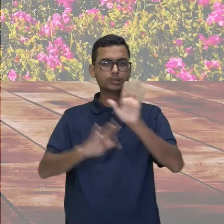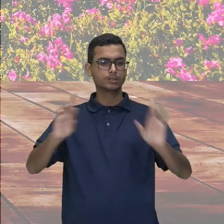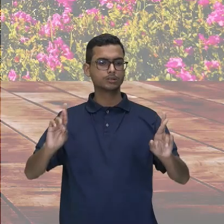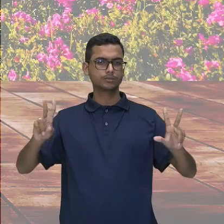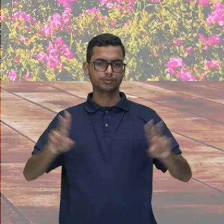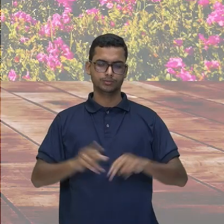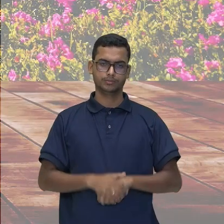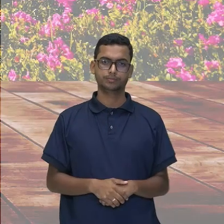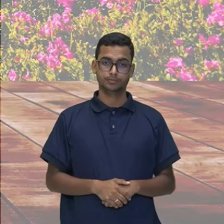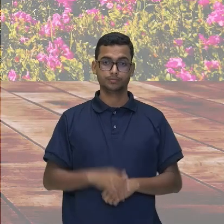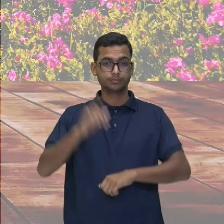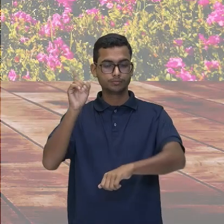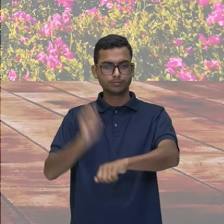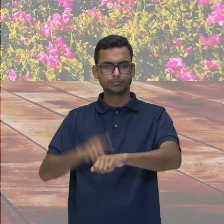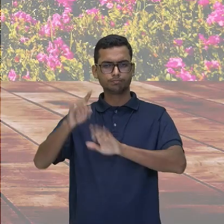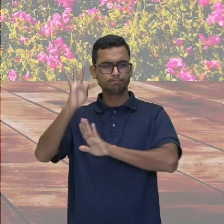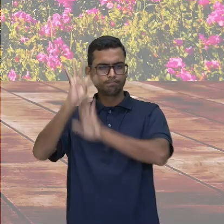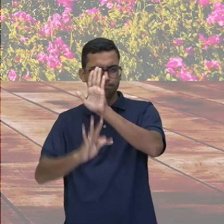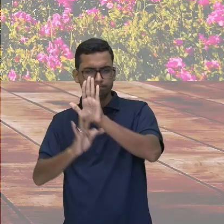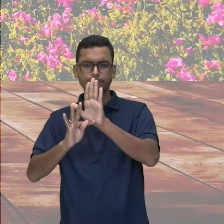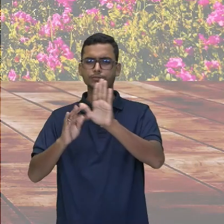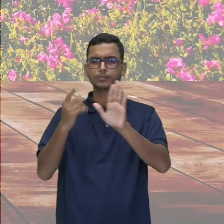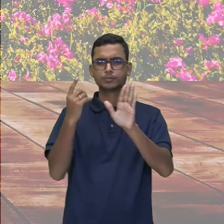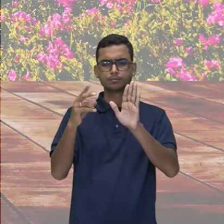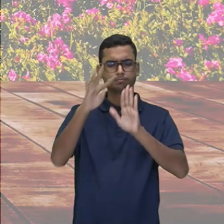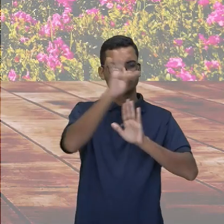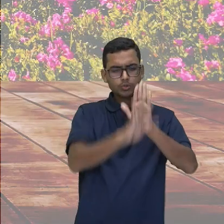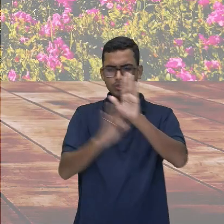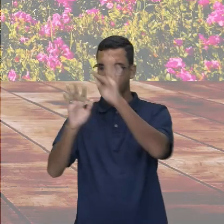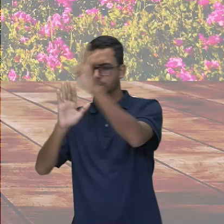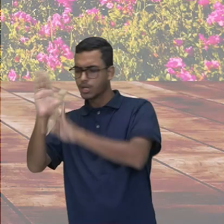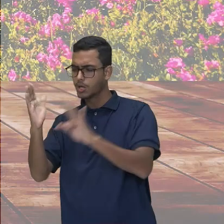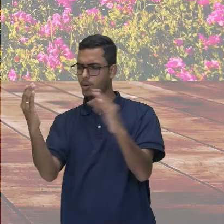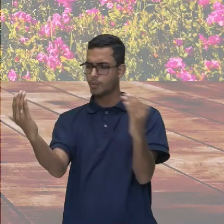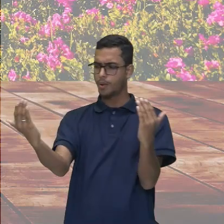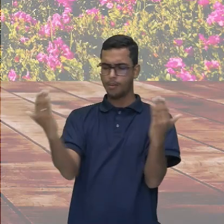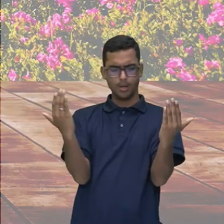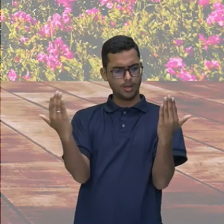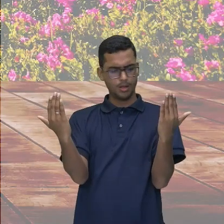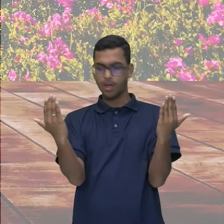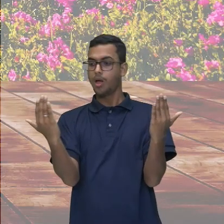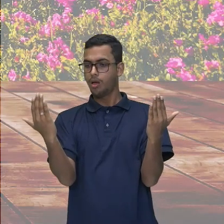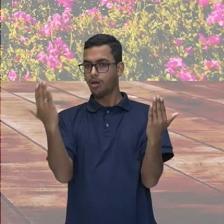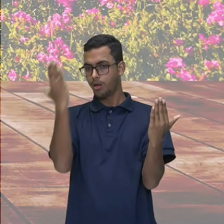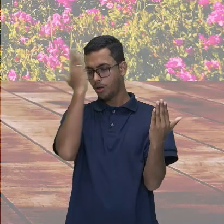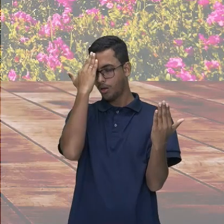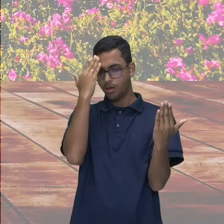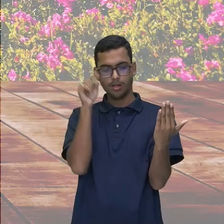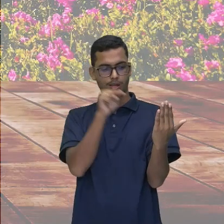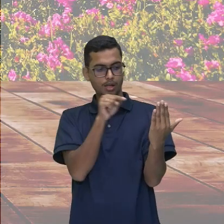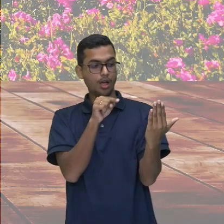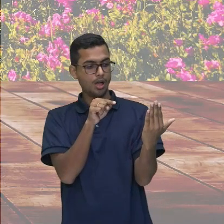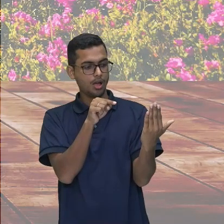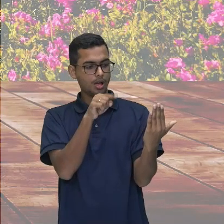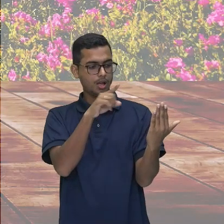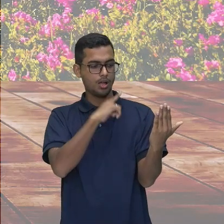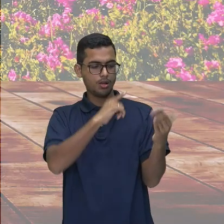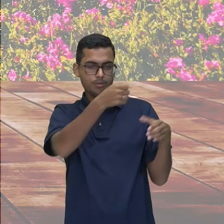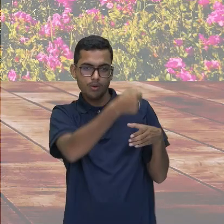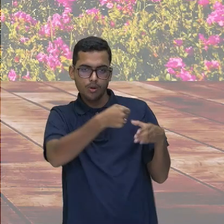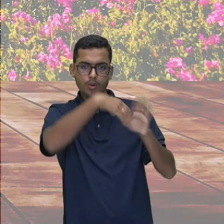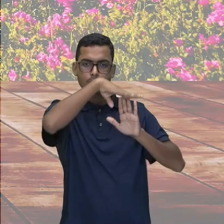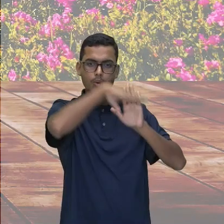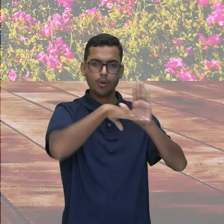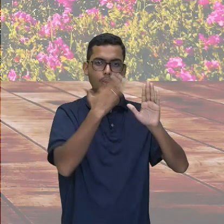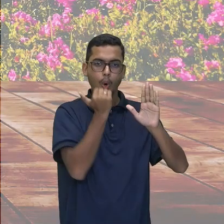quando você bate no texto de um e de outro, você já sabe de que ele está falando. Ah, isso aqui é de uma receita. Esse texto é